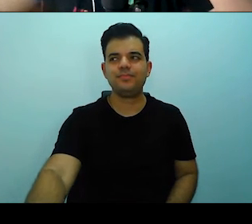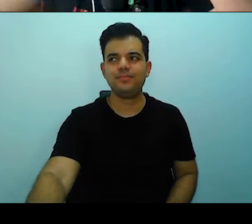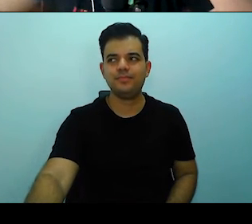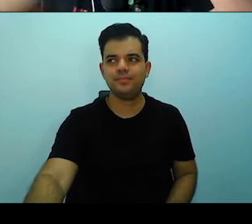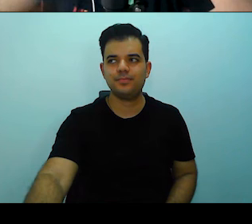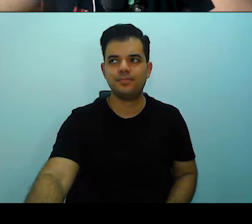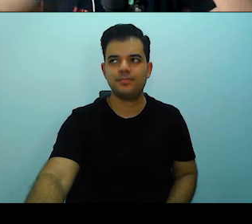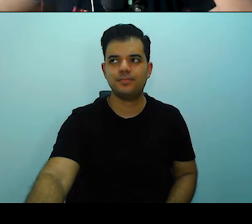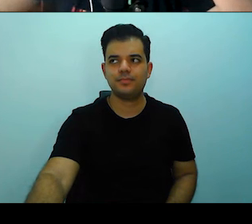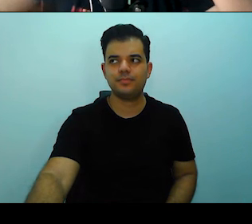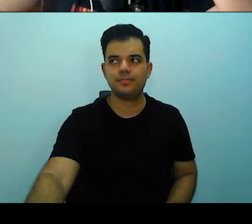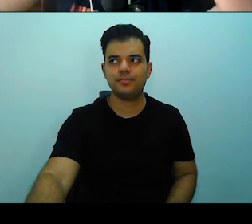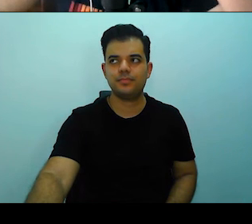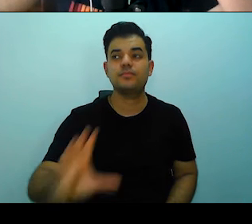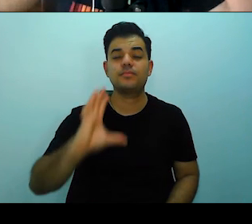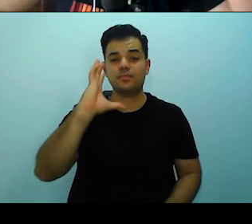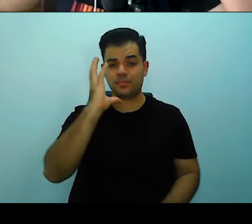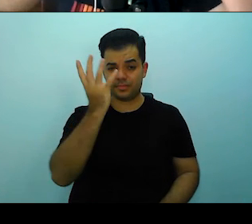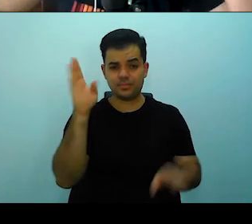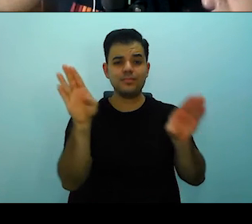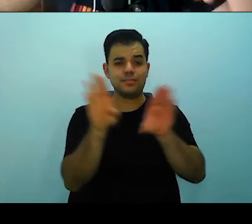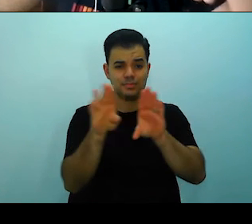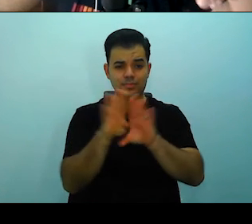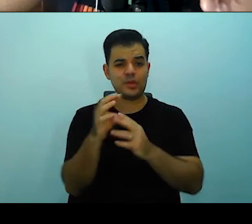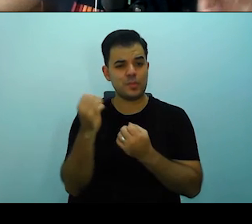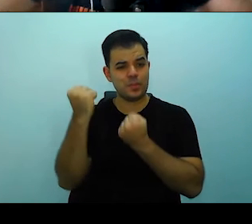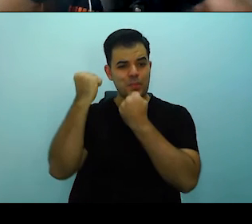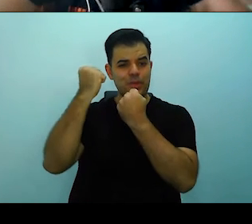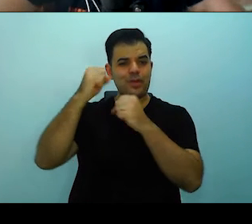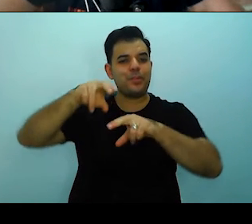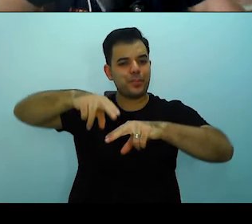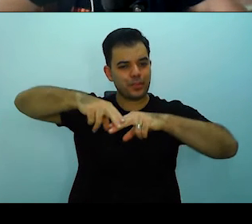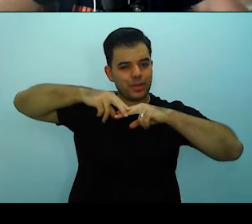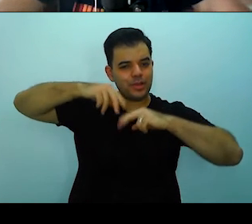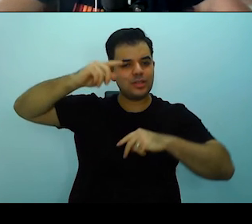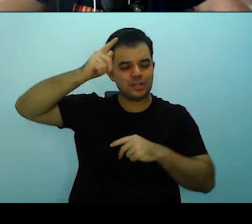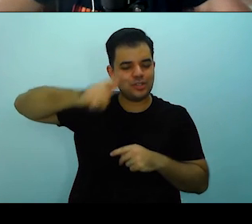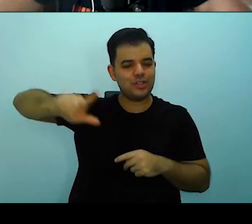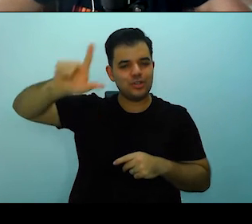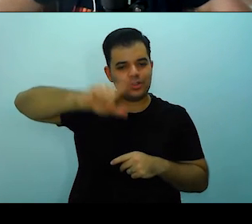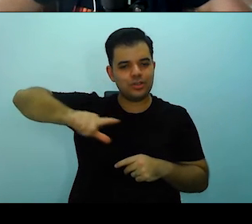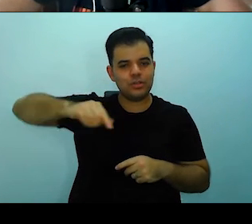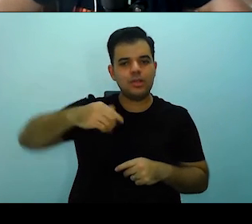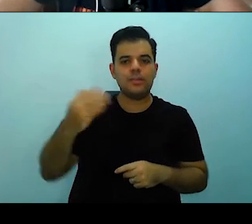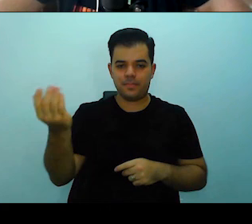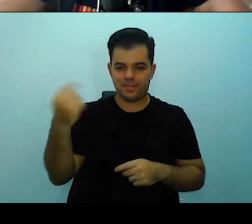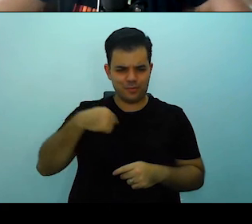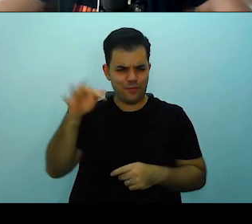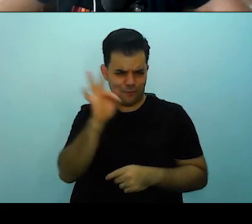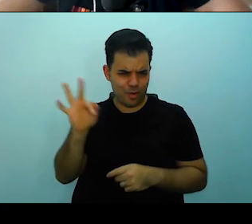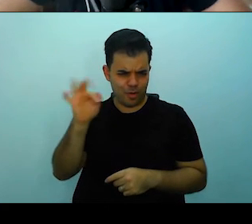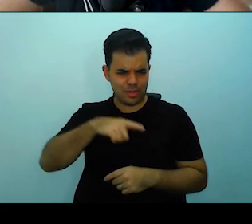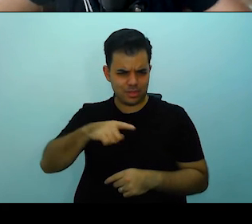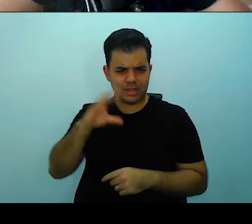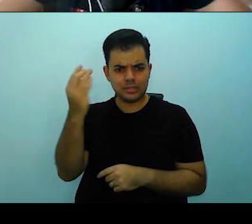Acontece também o empoderamento através da lógica. Porque o que é que eu falo isso? Cara, eu não tenho na faculdade uma calculadora científica. E eu tenho